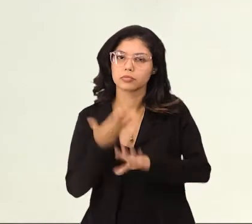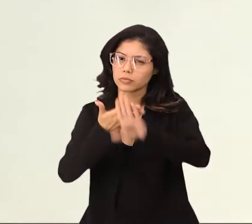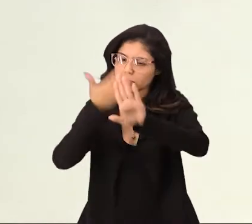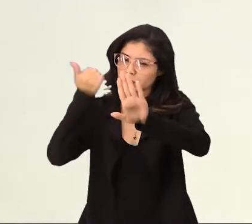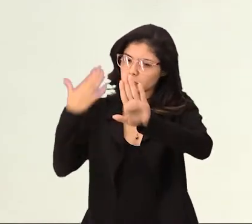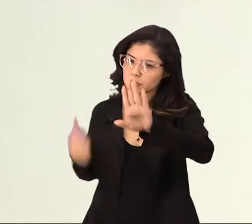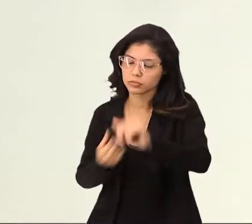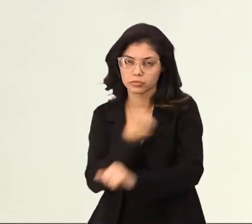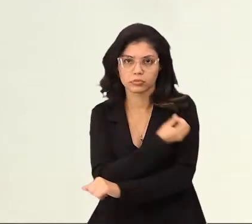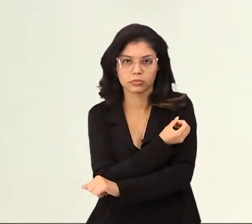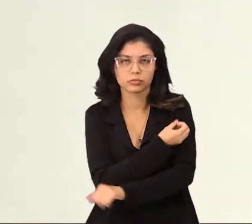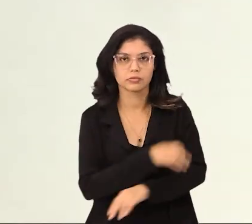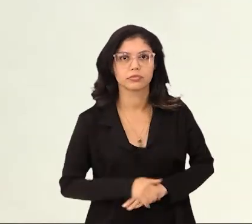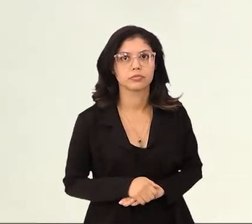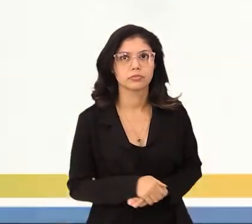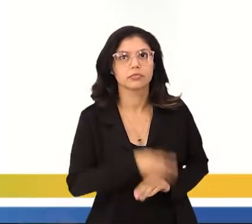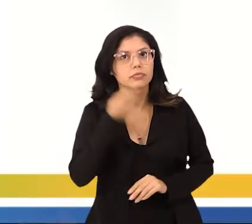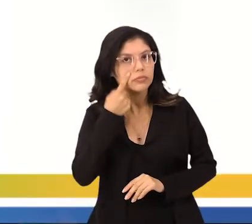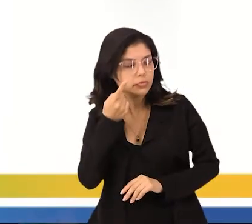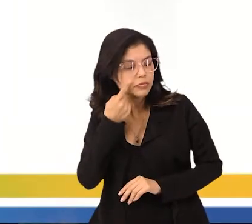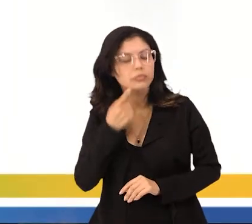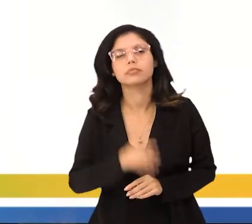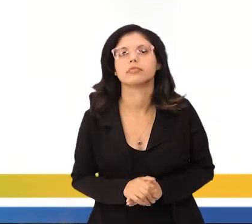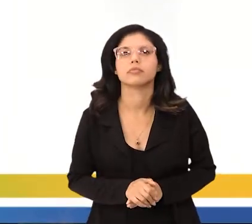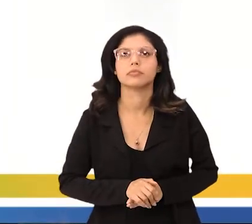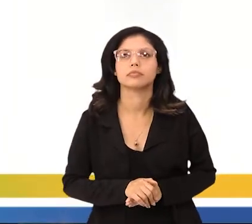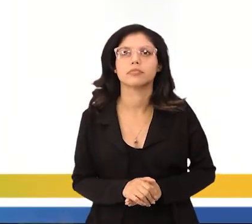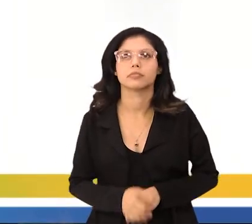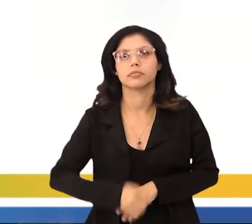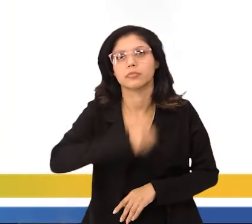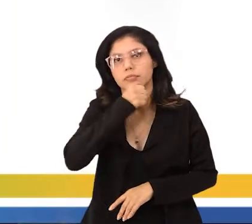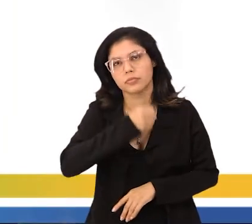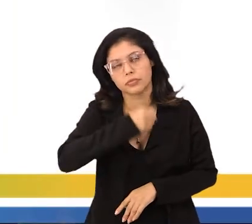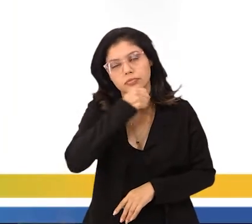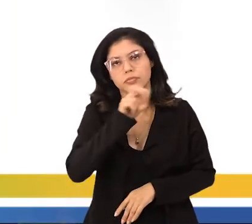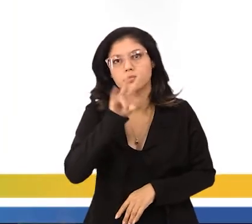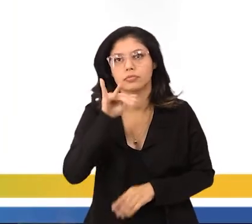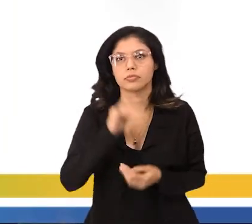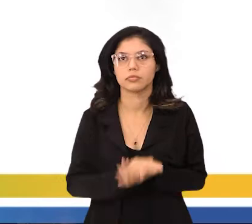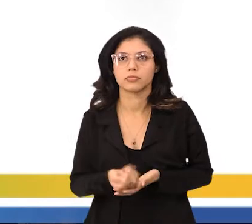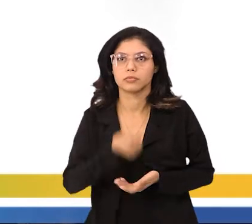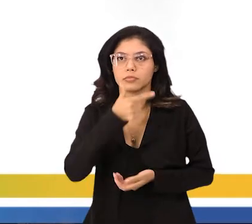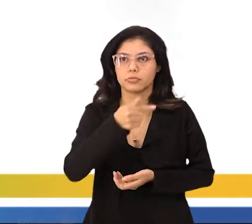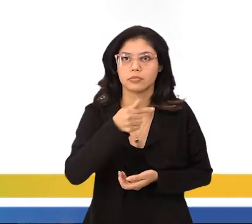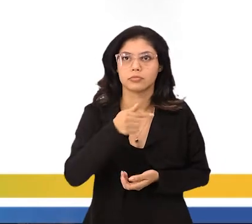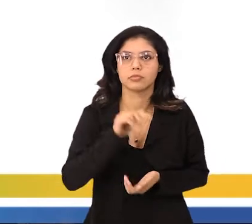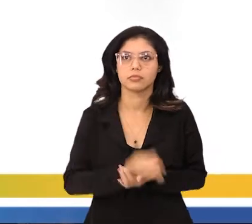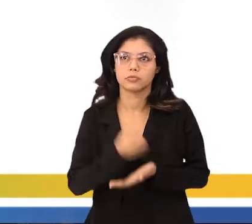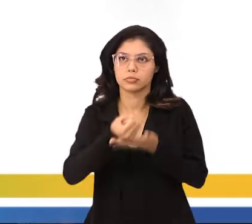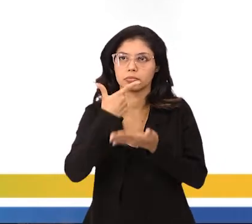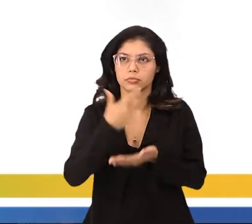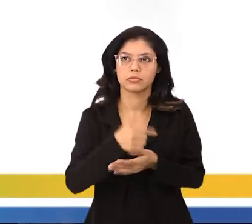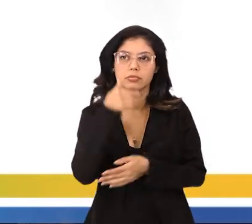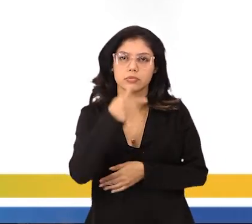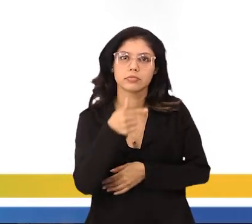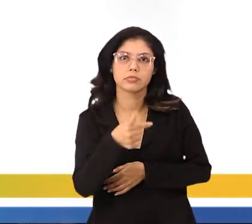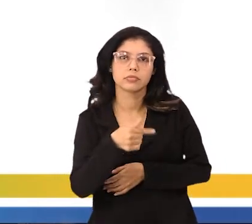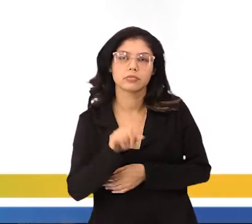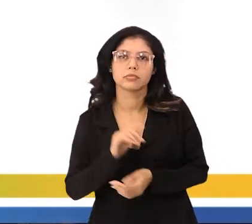lá do 6º ano. Observe aqui a seguinte situação. Vovó Virgínia toma 7 gotas de